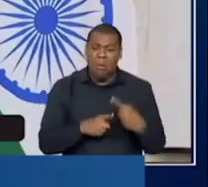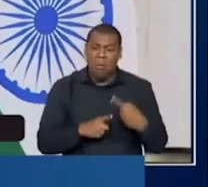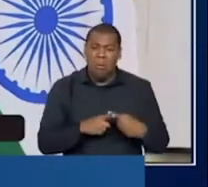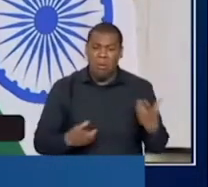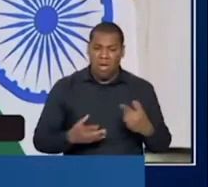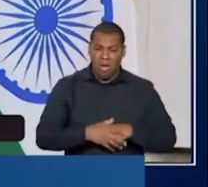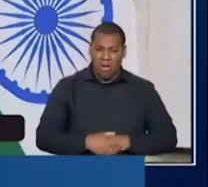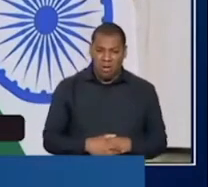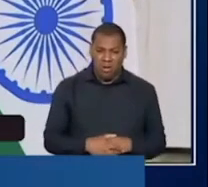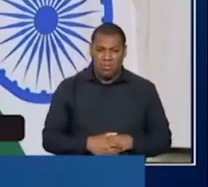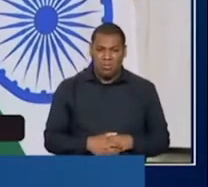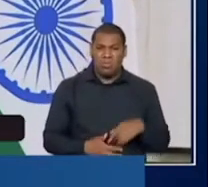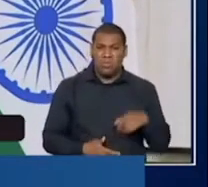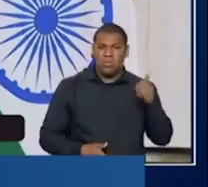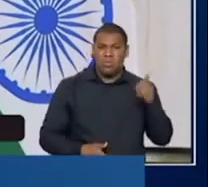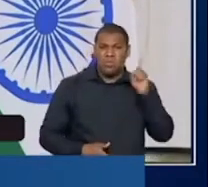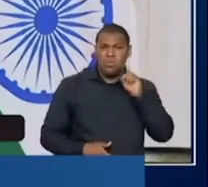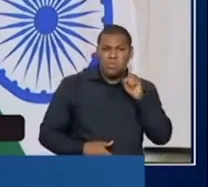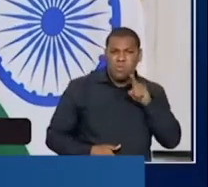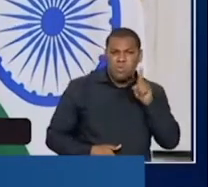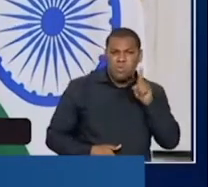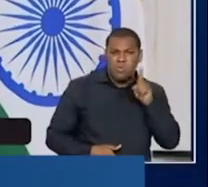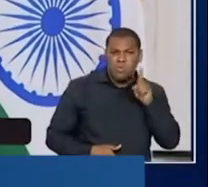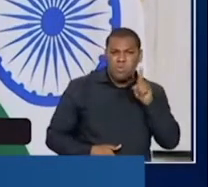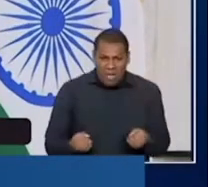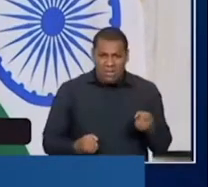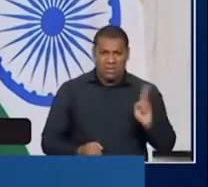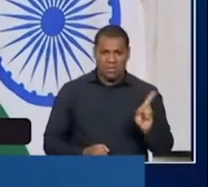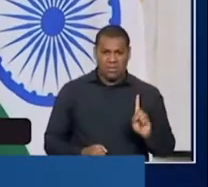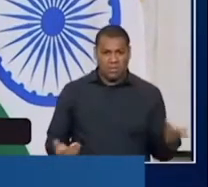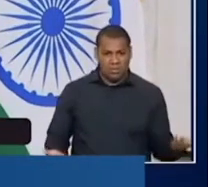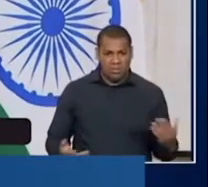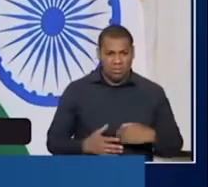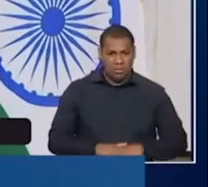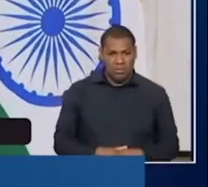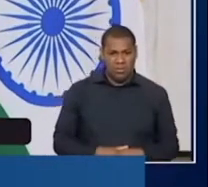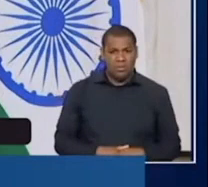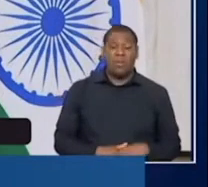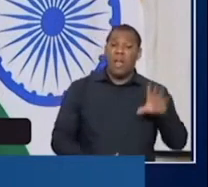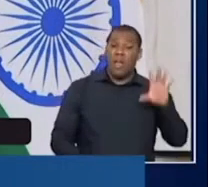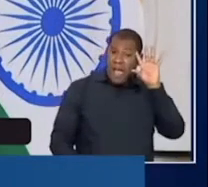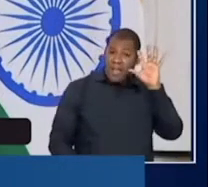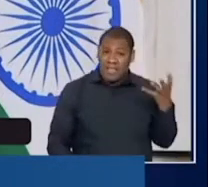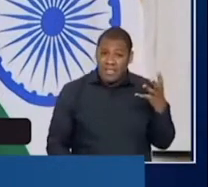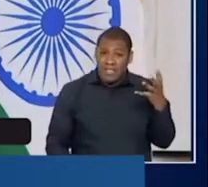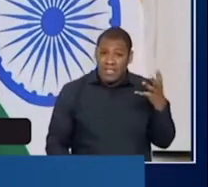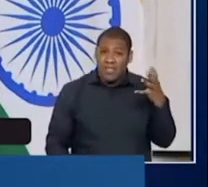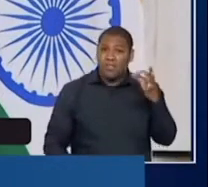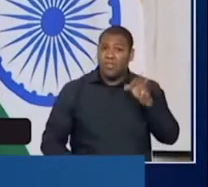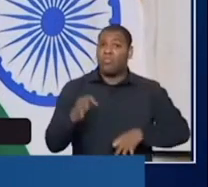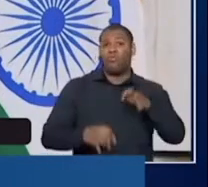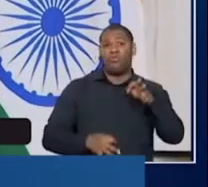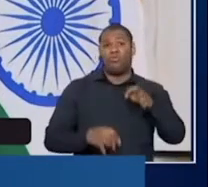Por que que nós somos inferiores e temos que aceitar uma coisa? Sabe? Agora, quem toma a decisão é a justiça. O Brasil tem